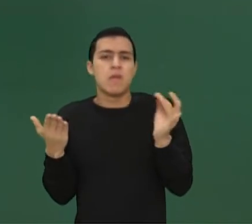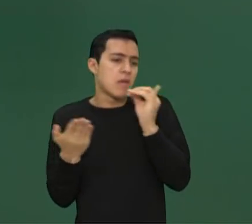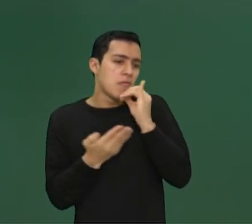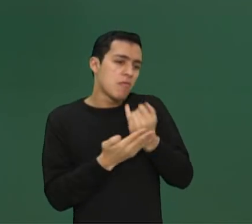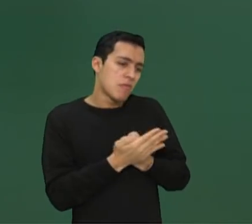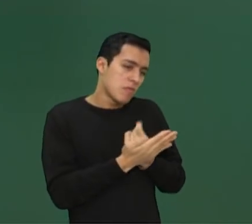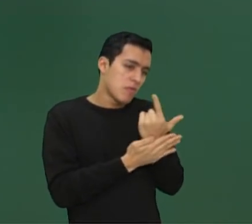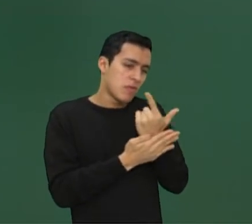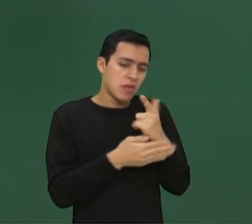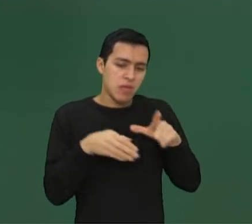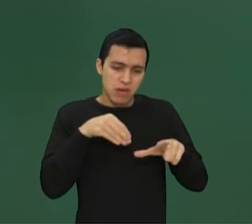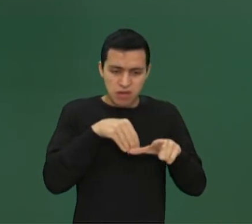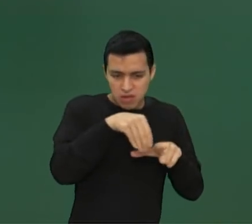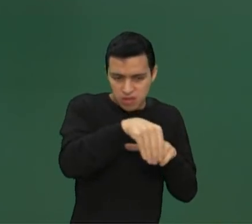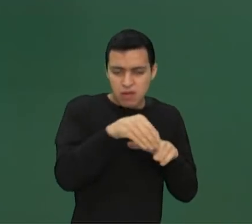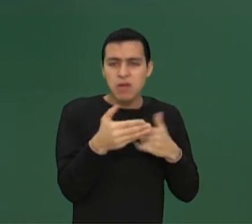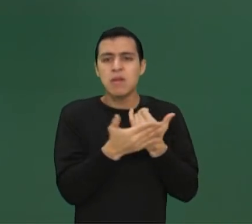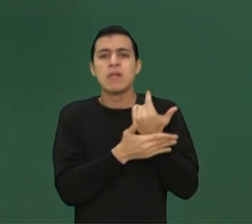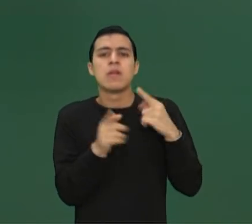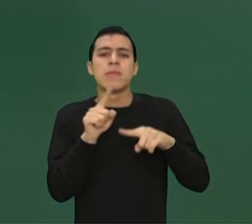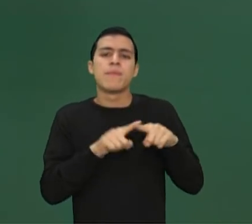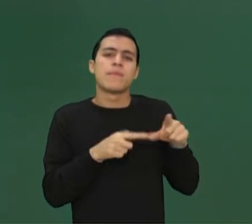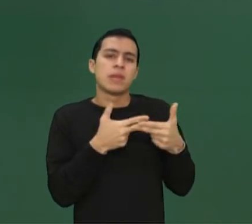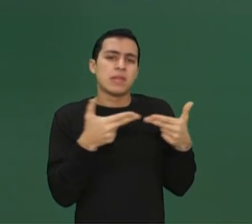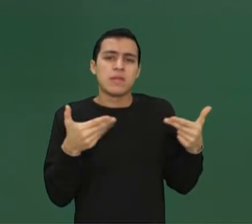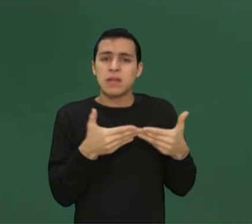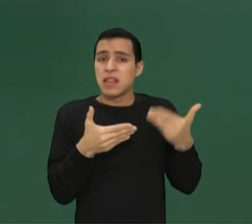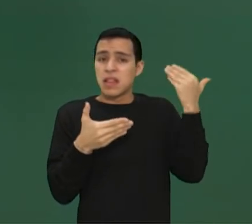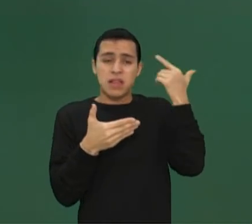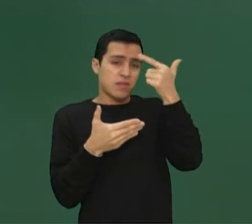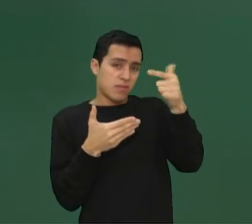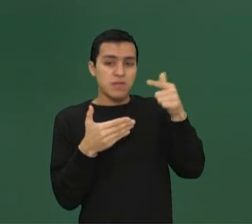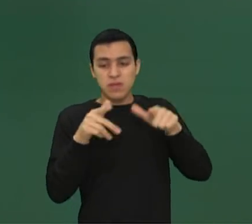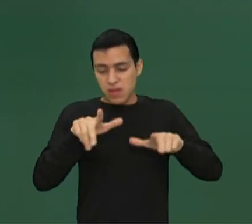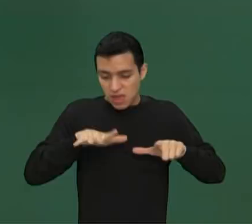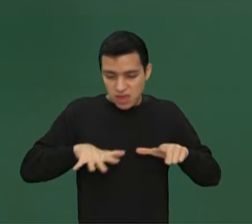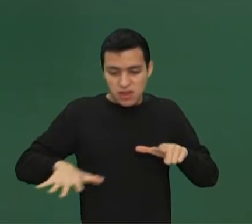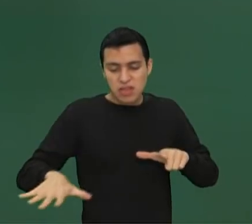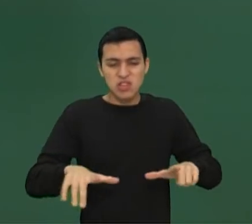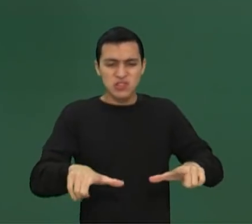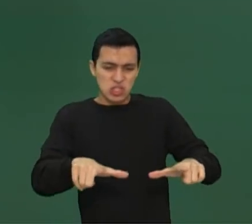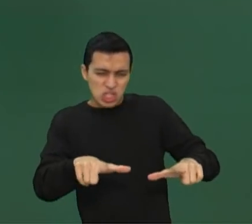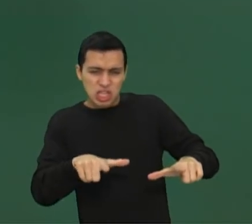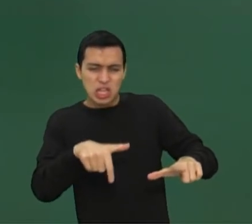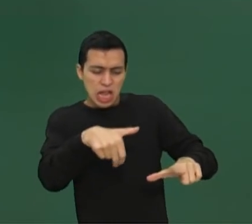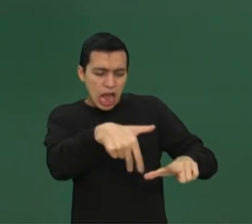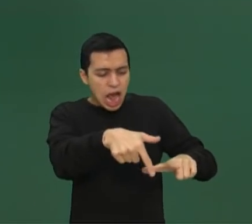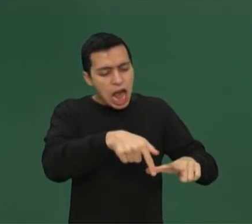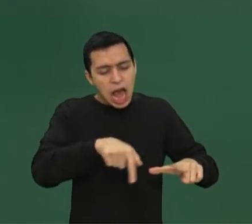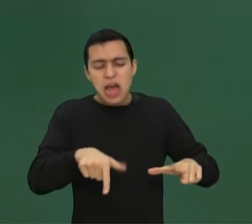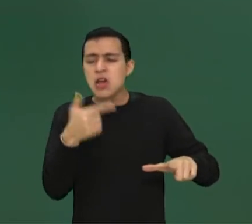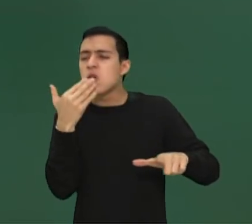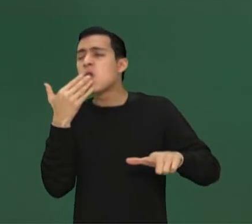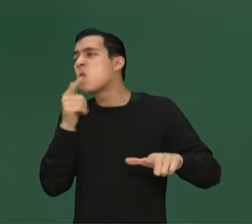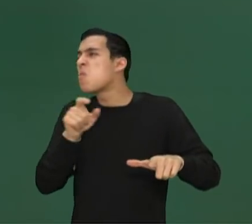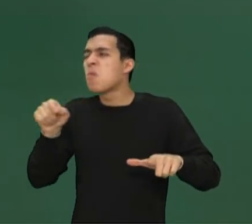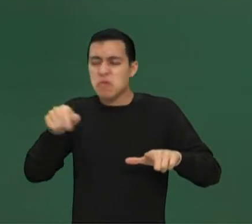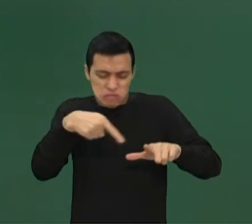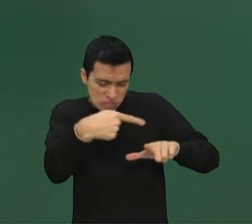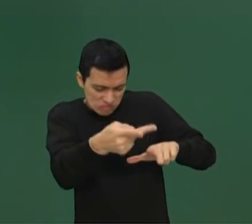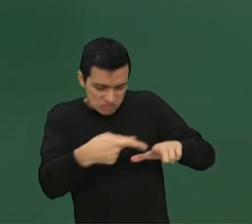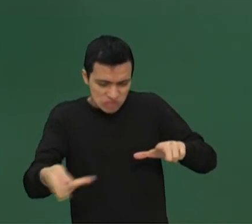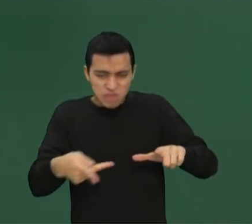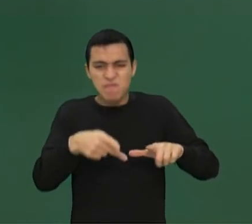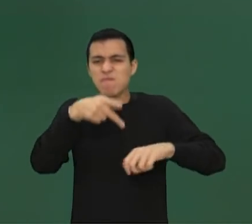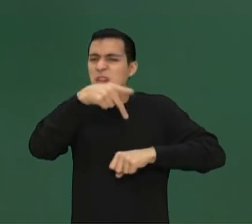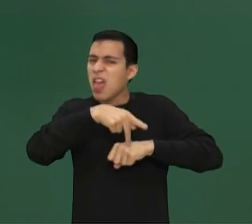comprar um tabuleiro, vou comprar um material para fazer. Não tinha, então era no chão, era nas tintas que eles tinham na época, na